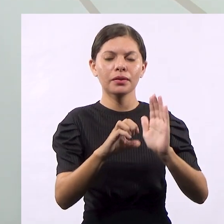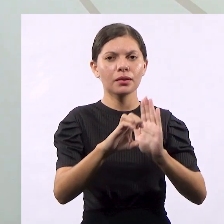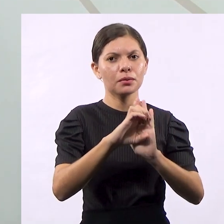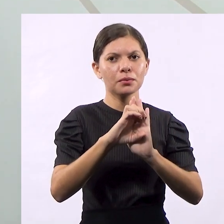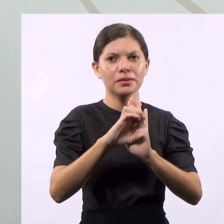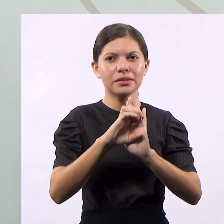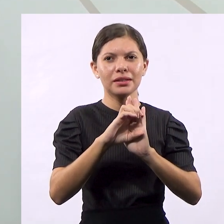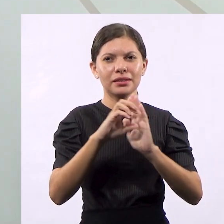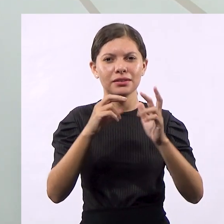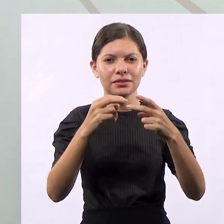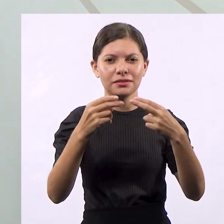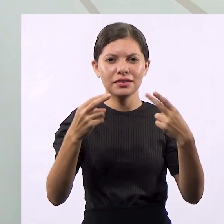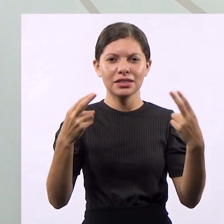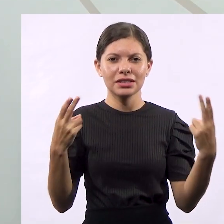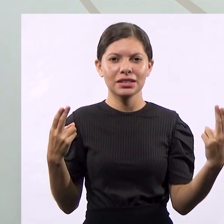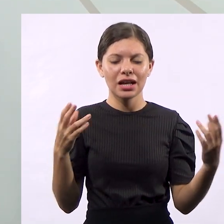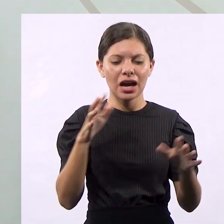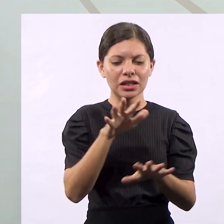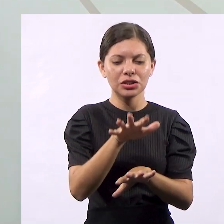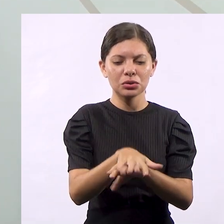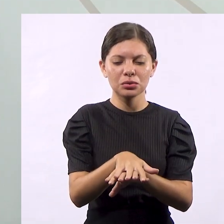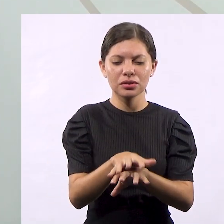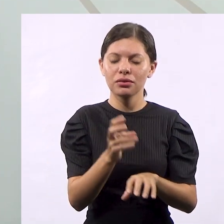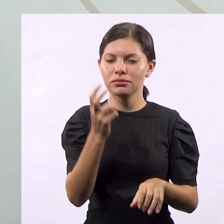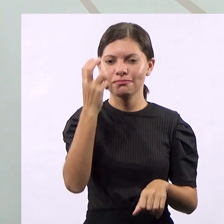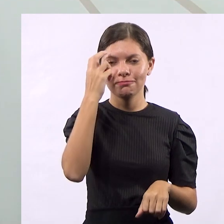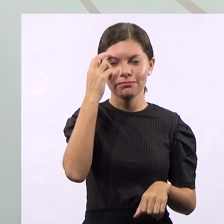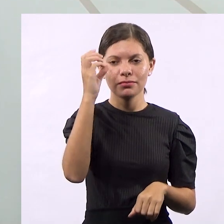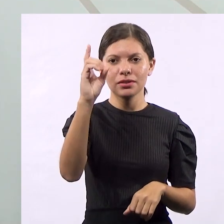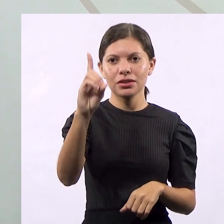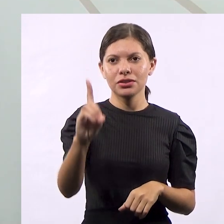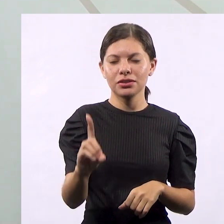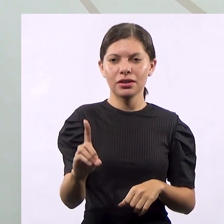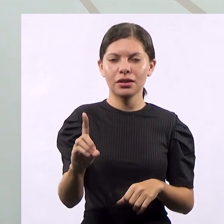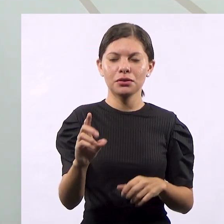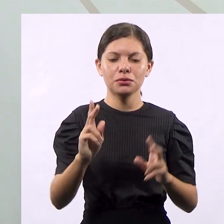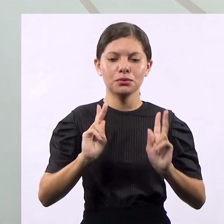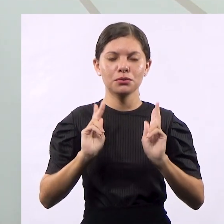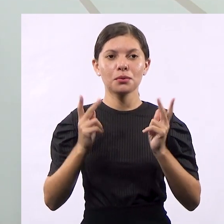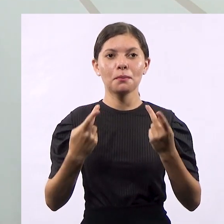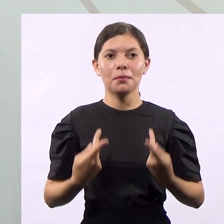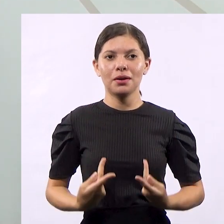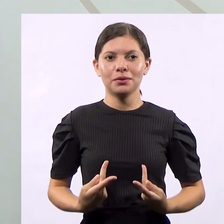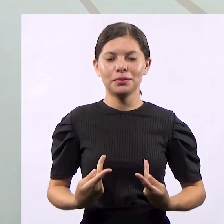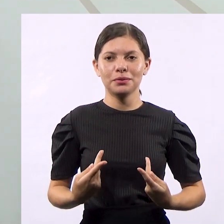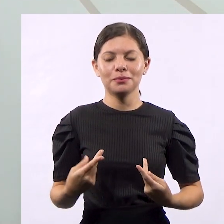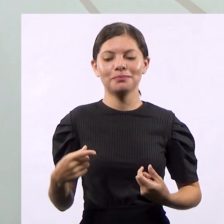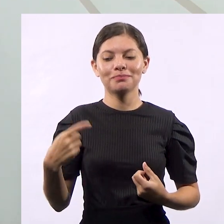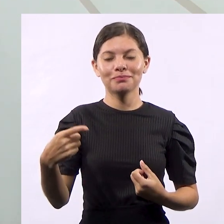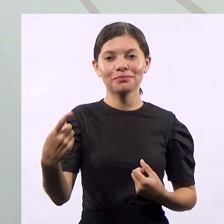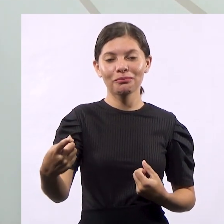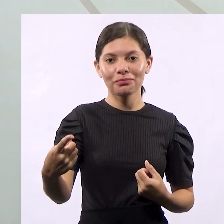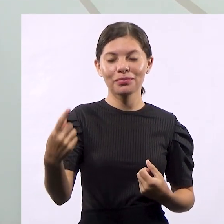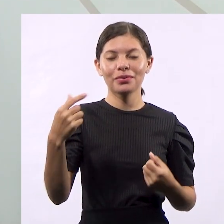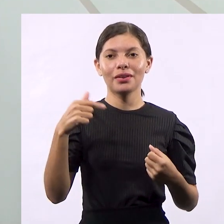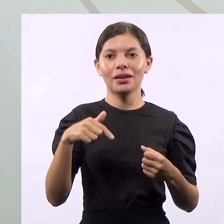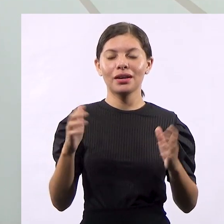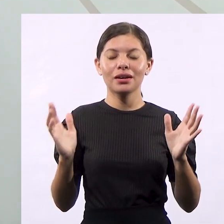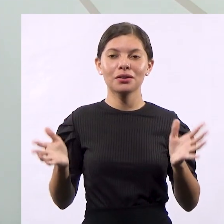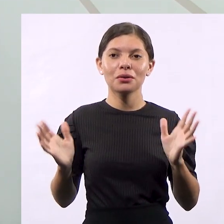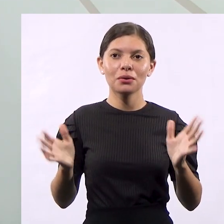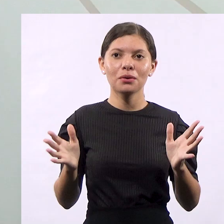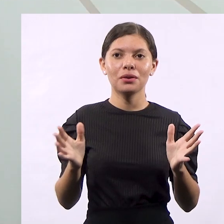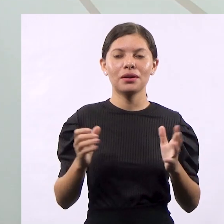direitos humanos, inclusão, interculturalidade, a gente parte para esse eixo de participação social. E essa